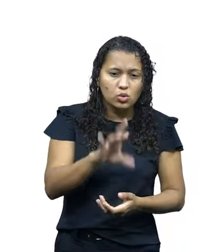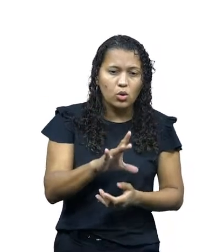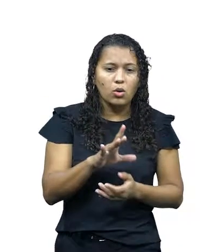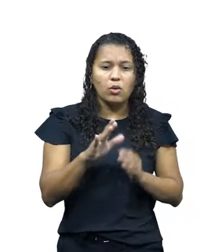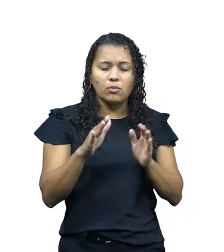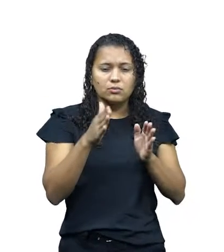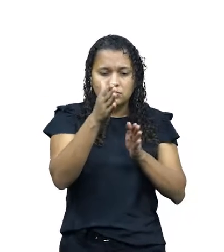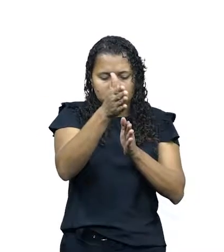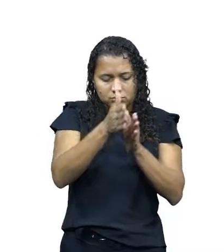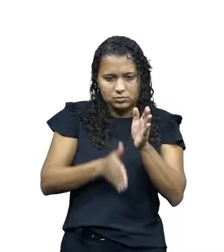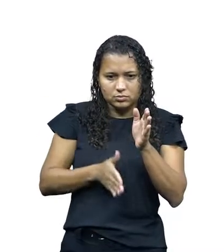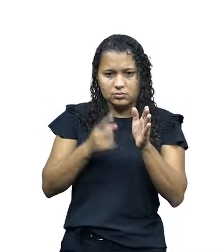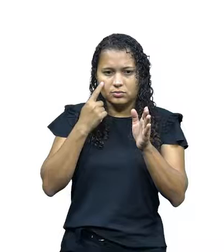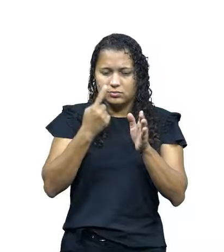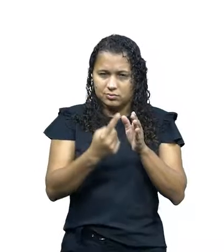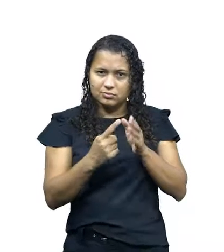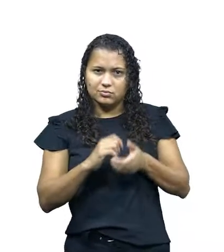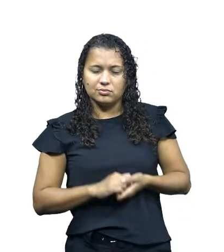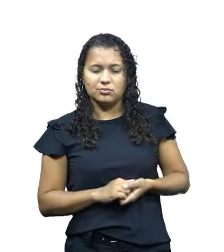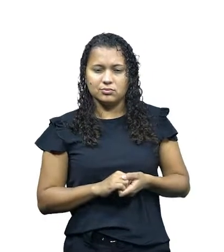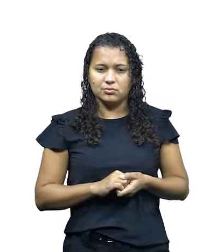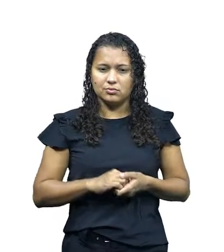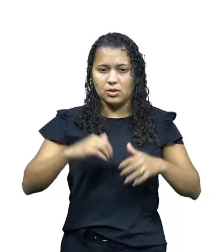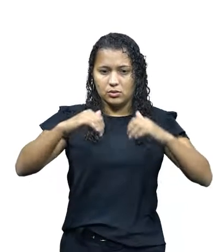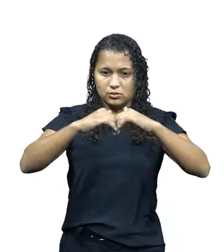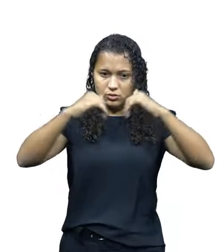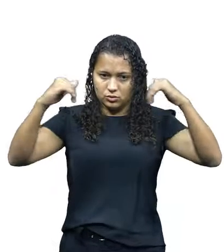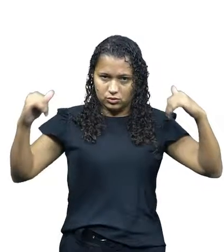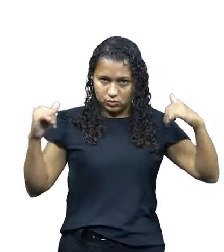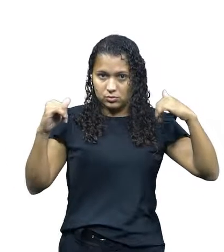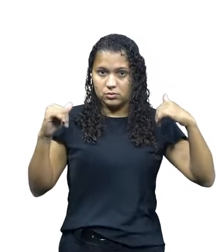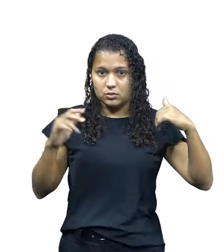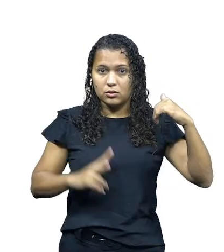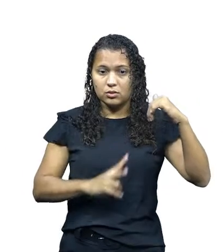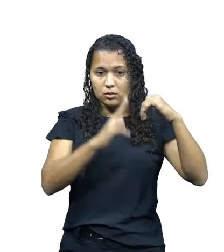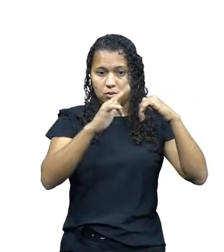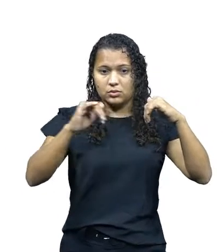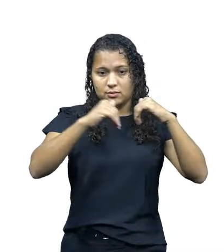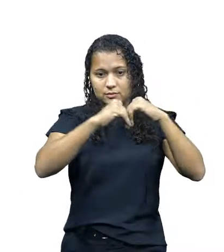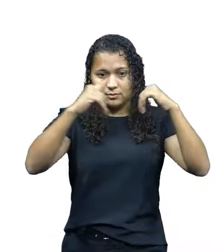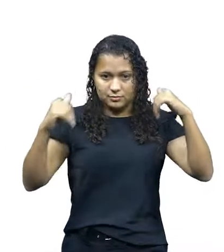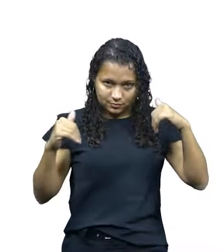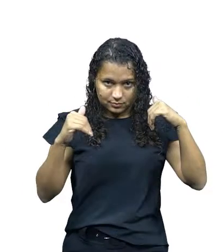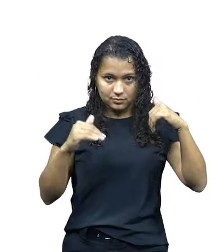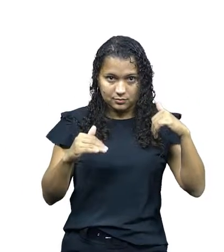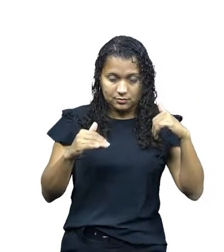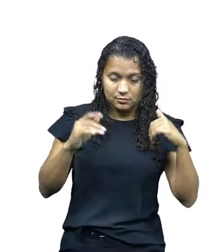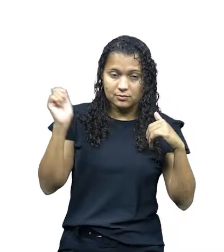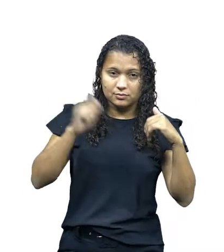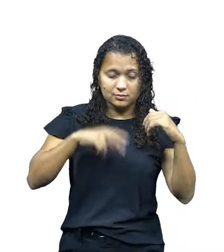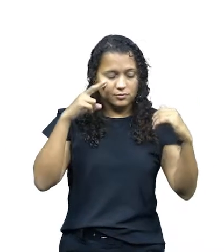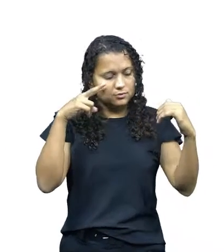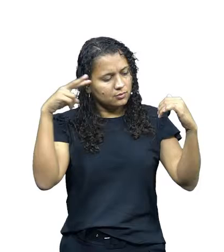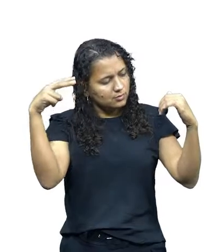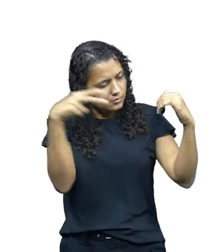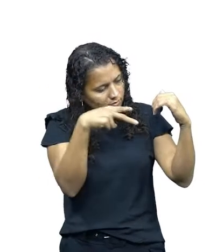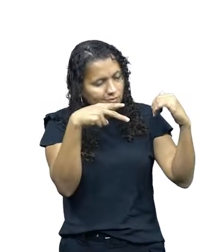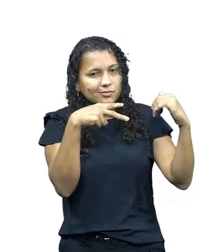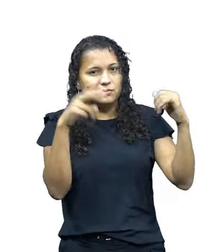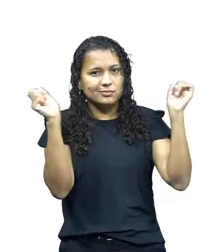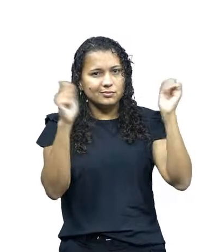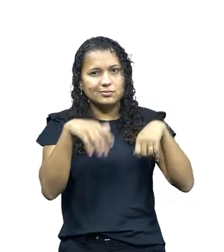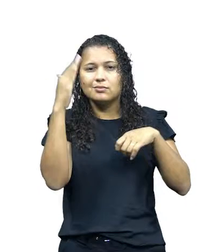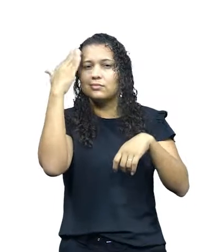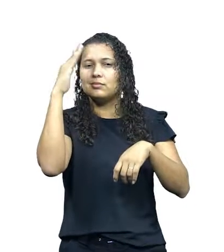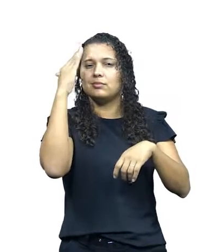parte restante sobre a linha de corte. Então, a gente elimina a parte que foi cortada e fica só aquela parte que nós queremos, de fato, fazer a